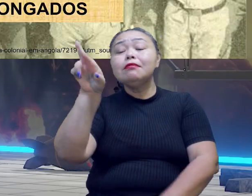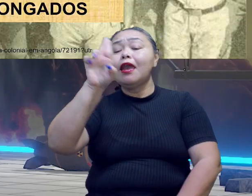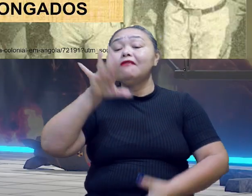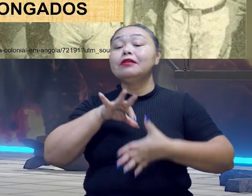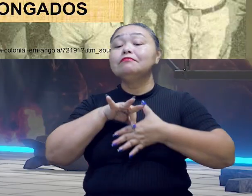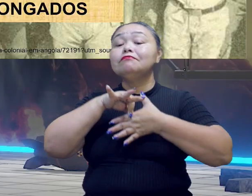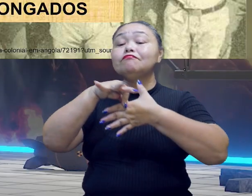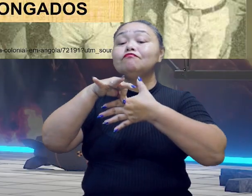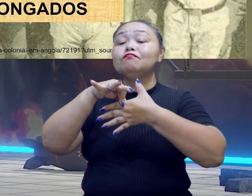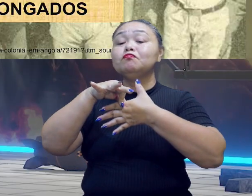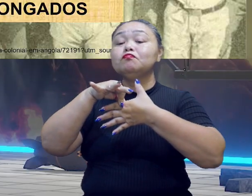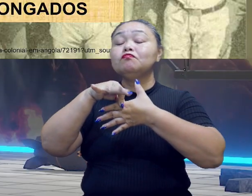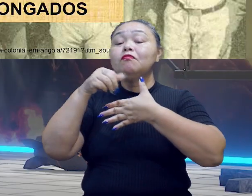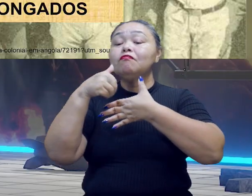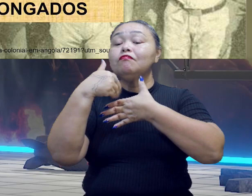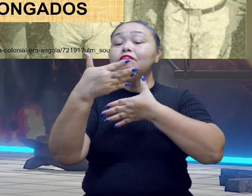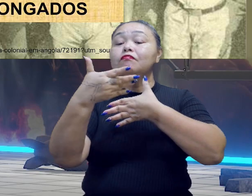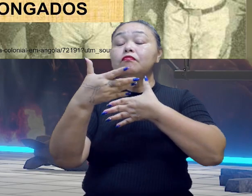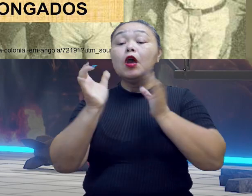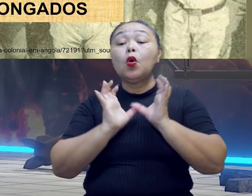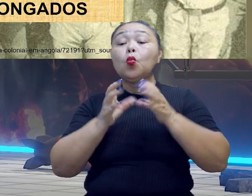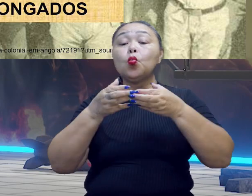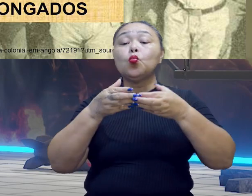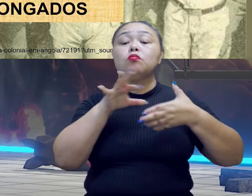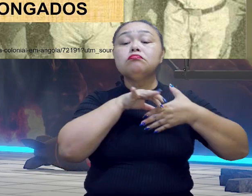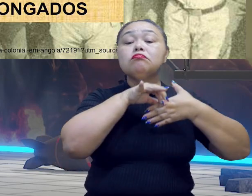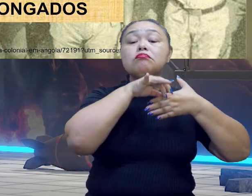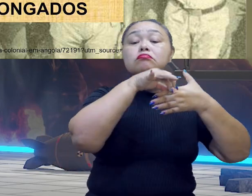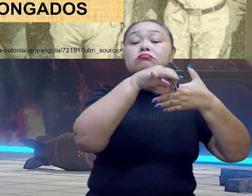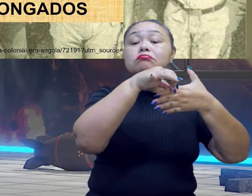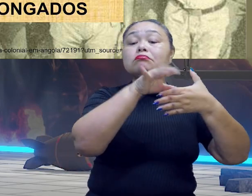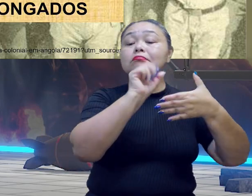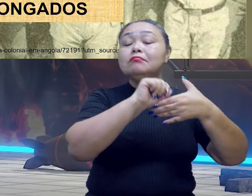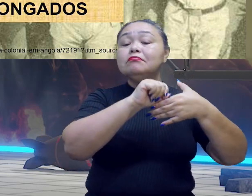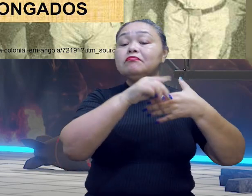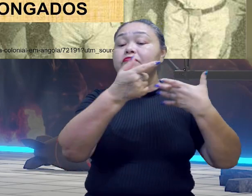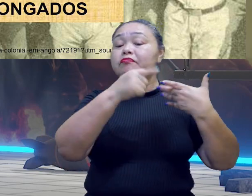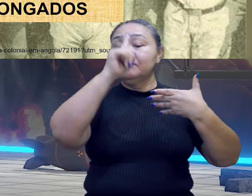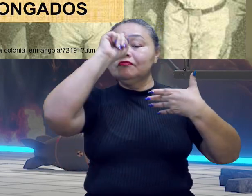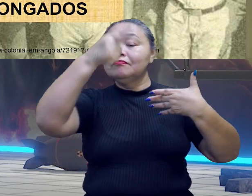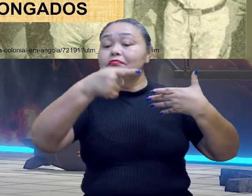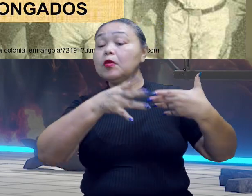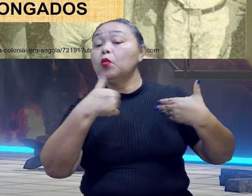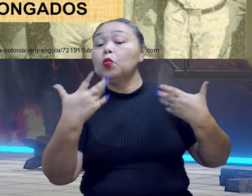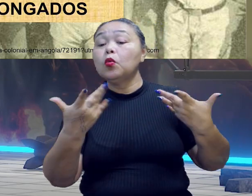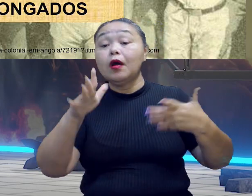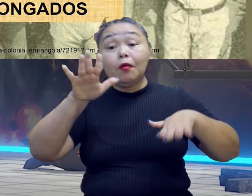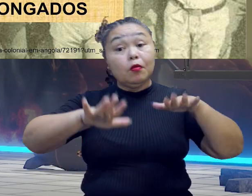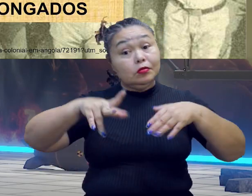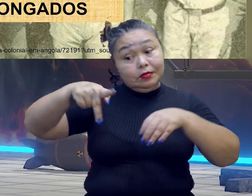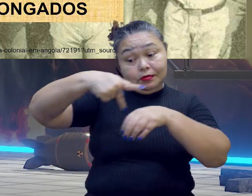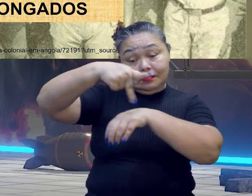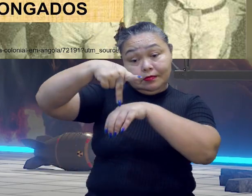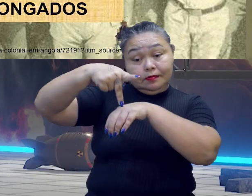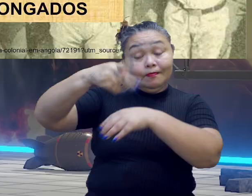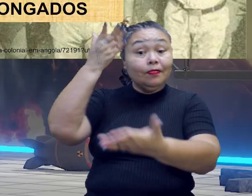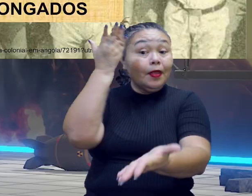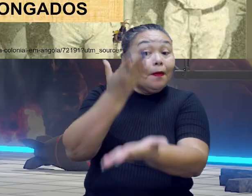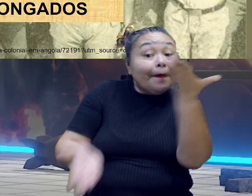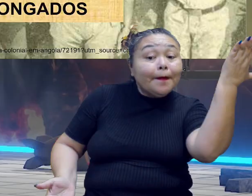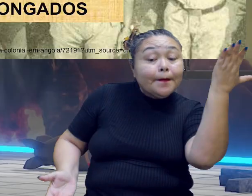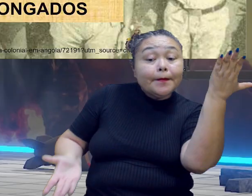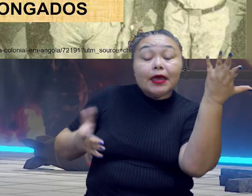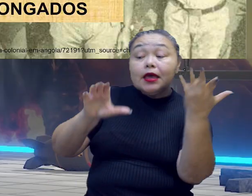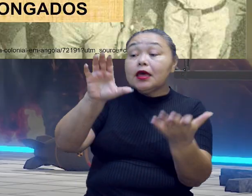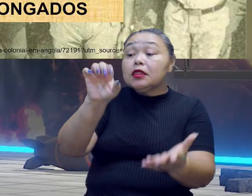país? Quem vai ser o grupo que comanda o país? Muitos dos países que perderam as